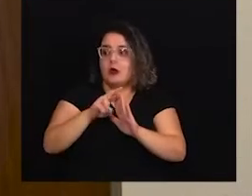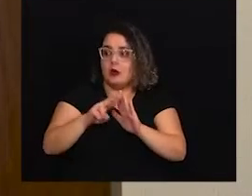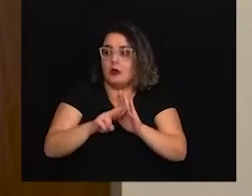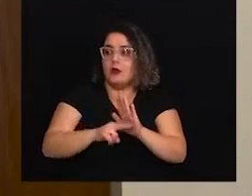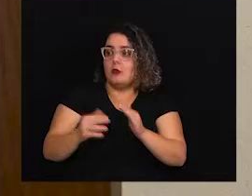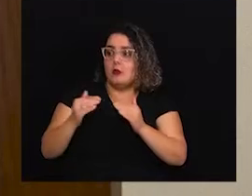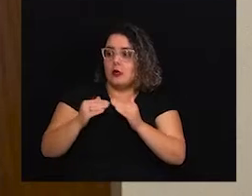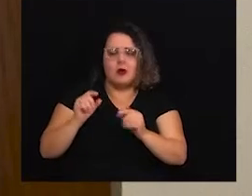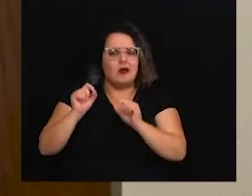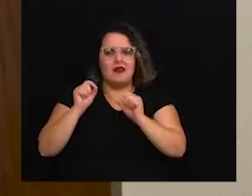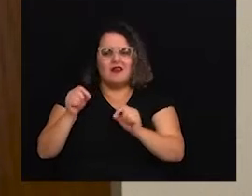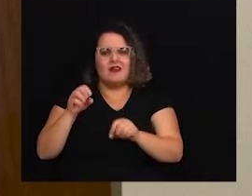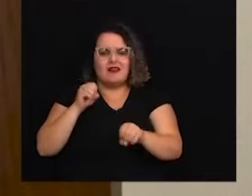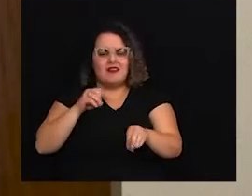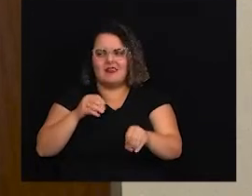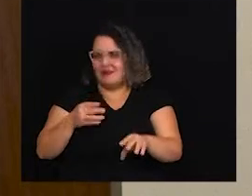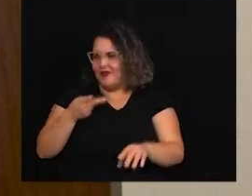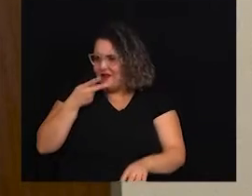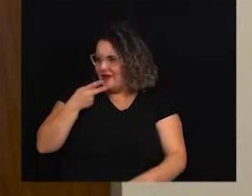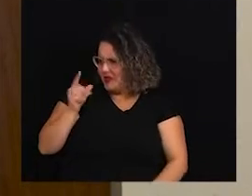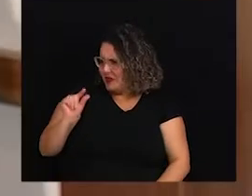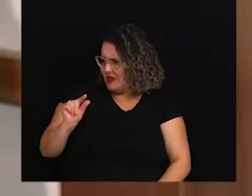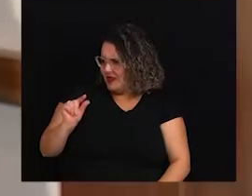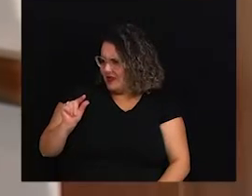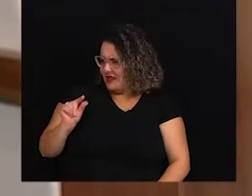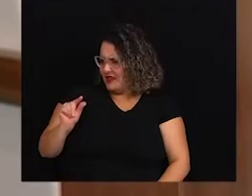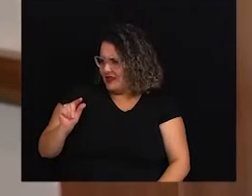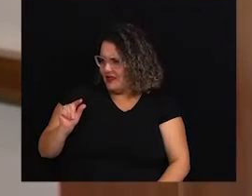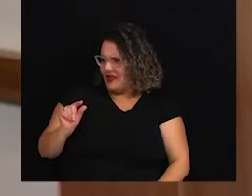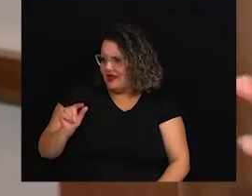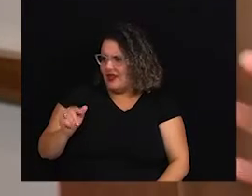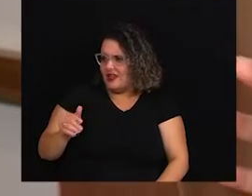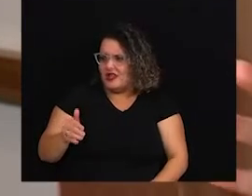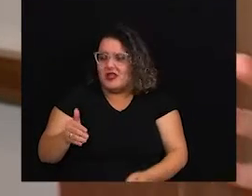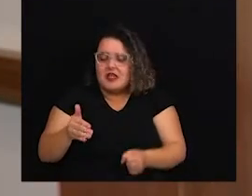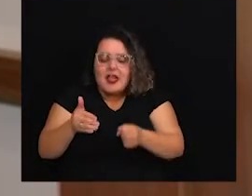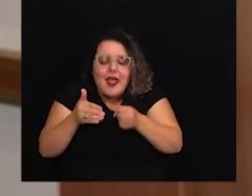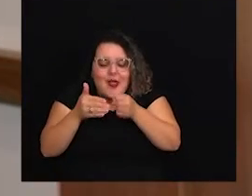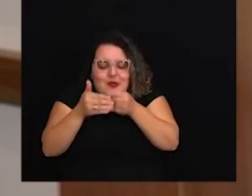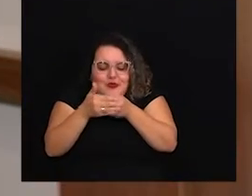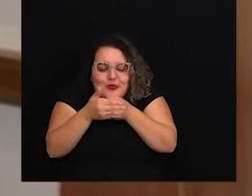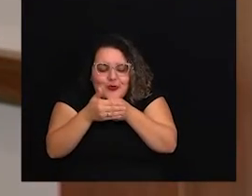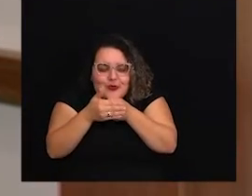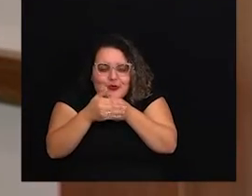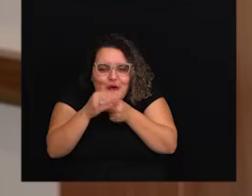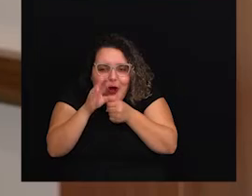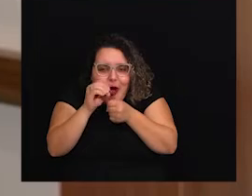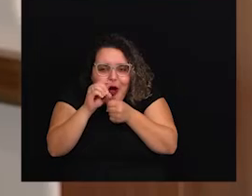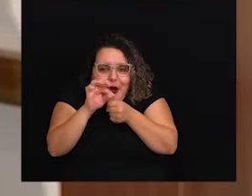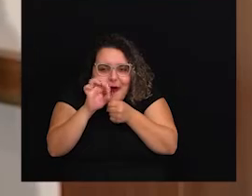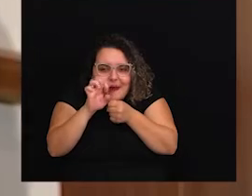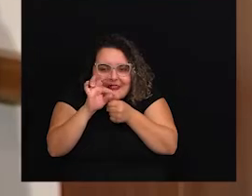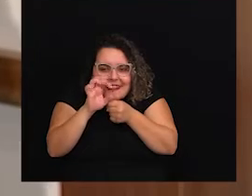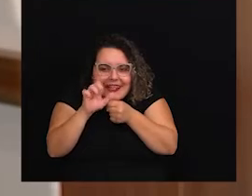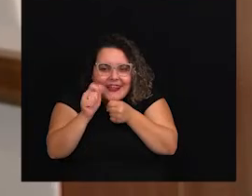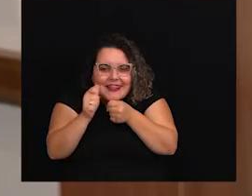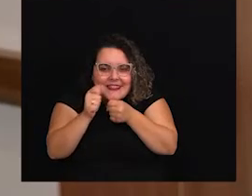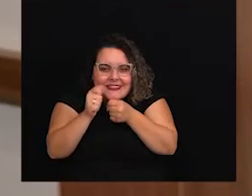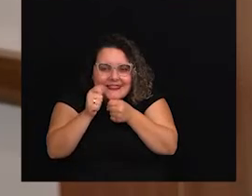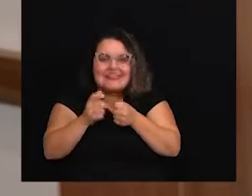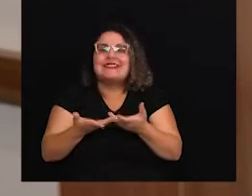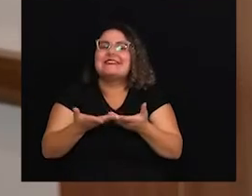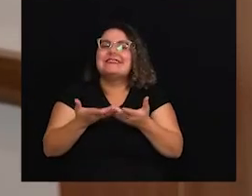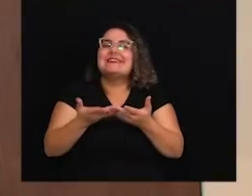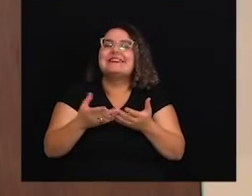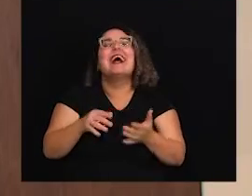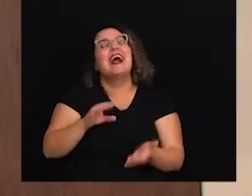receita. Combinado, então. O que a gente vai ensinar? A gente vai dar um spoiler? Vamos, escondidinho de costela, uma receita típica brasileira e o nosso carro-chefe. Vale muito a